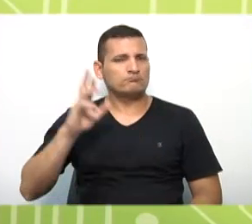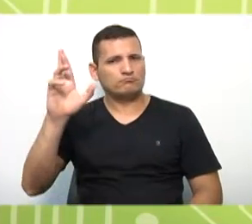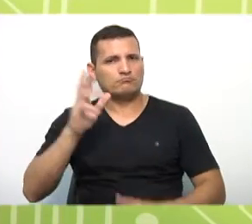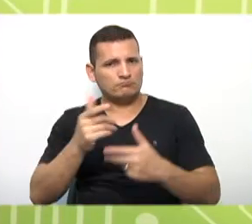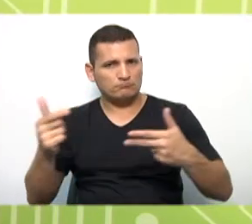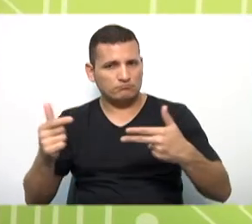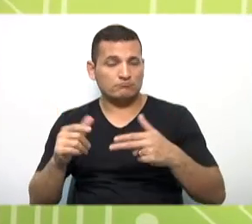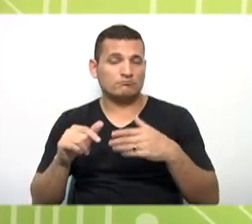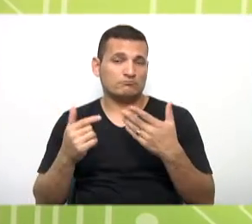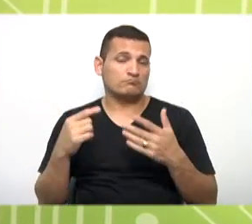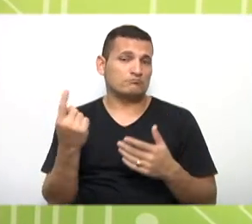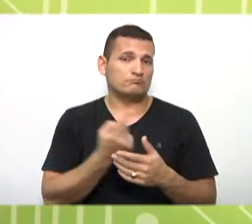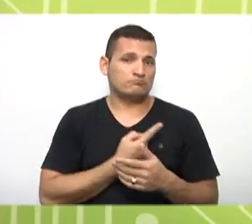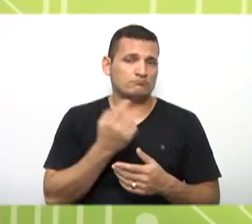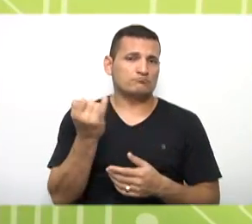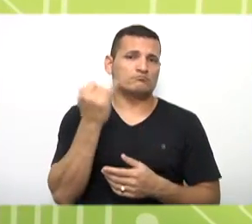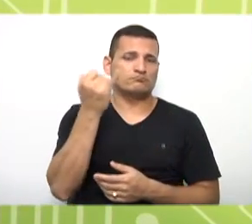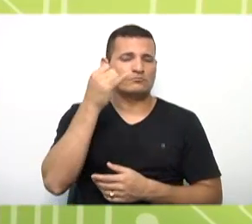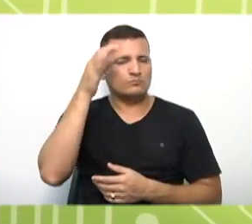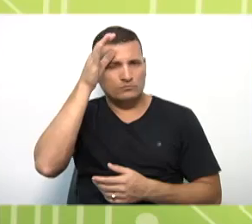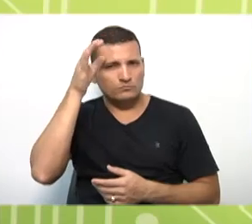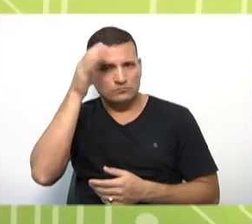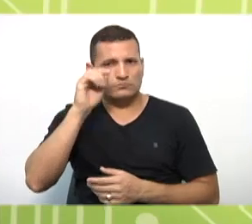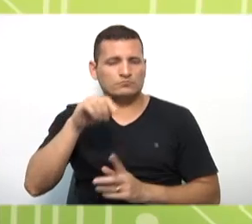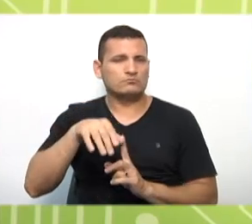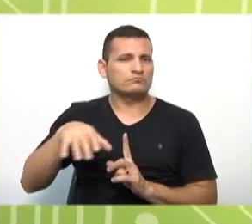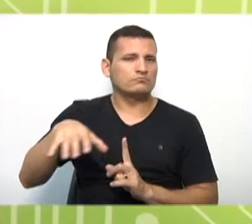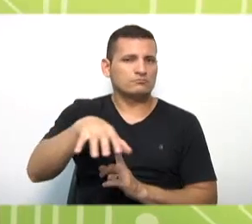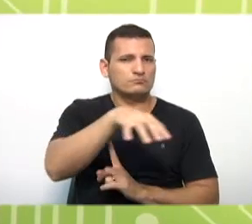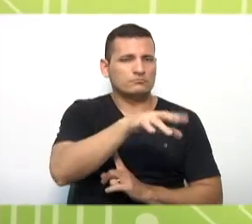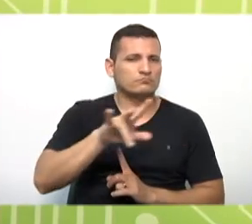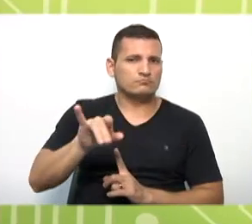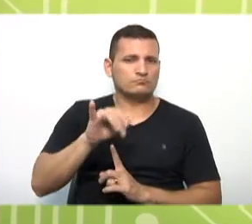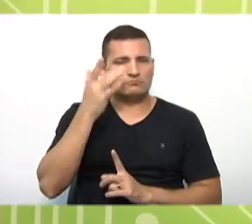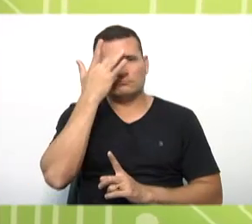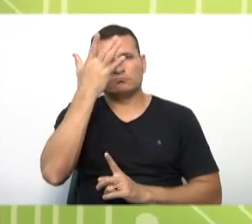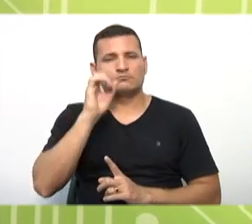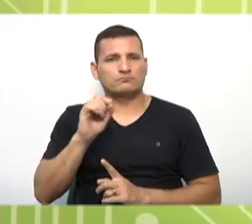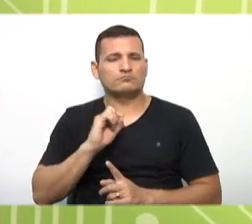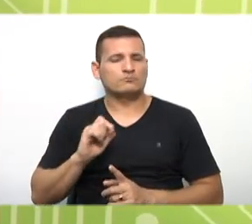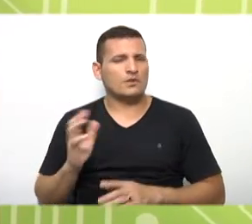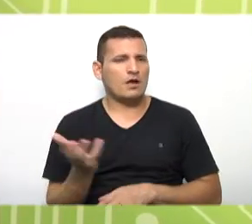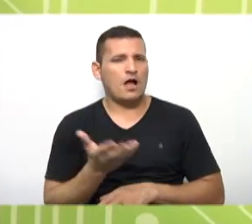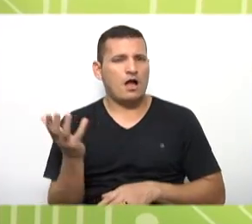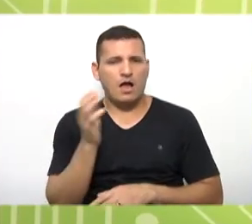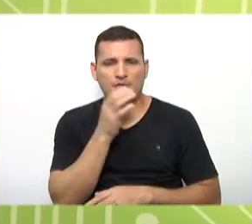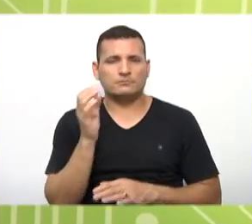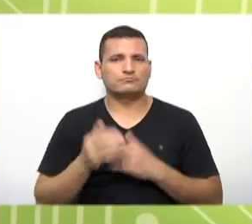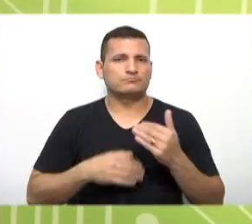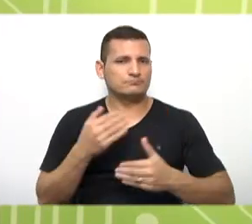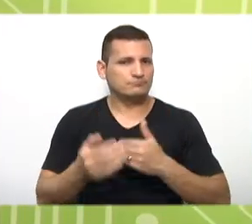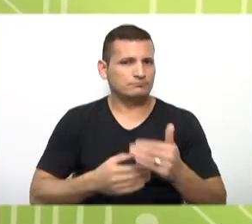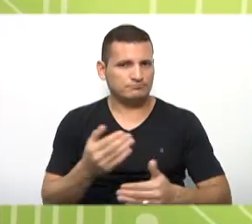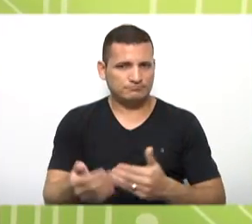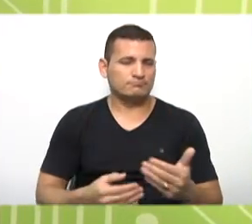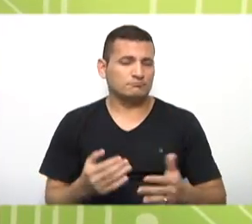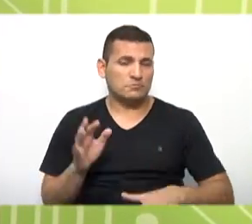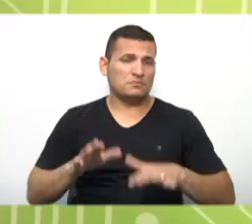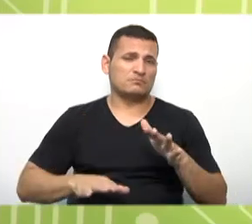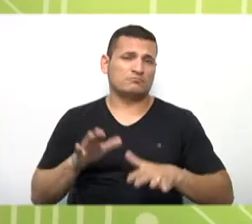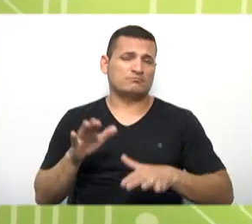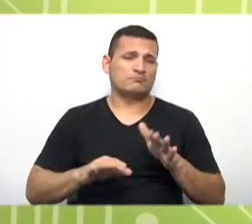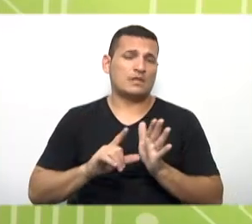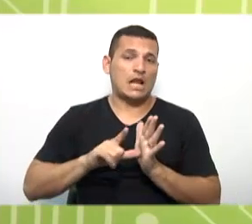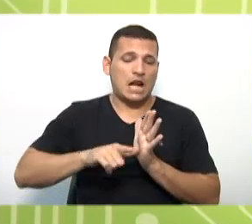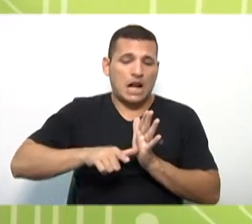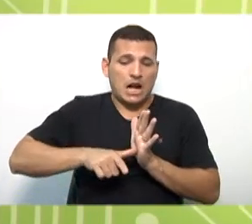consciente que a descentralização ela vai facilitar a agilidade nos processos. Muitas vezes a gente atrasa, e aí se